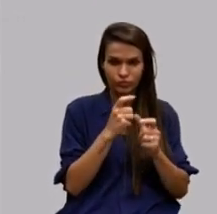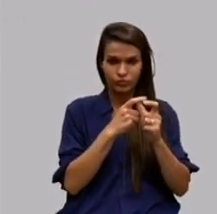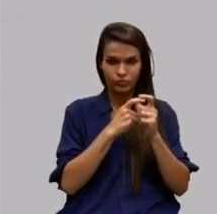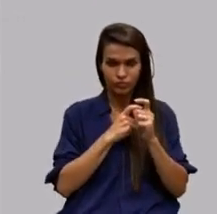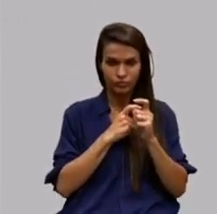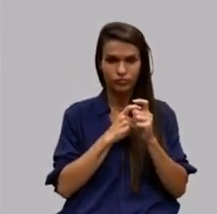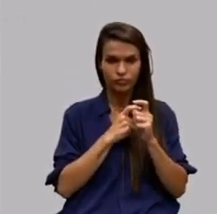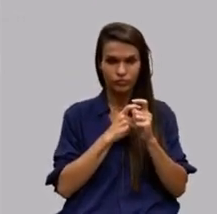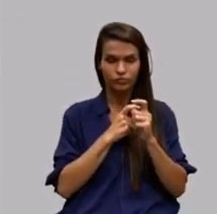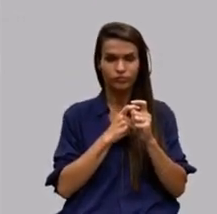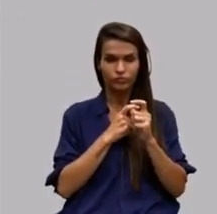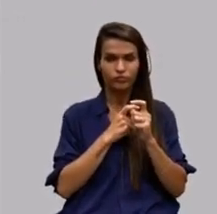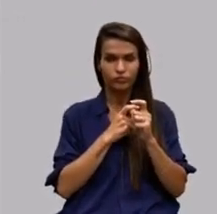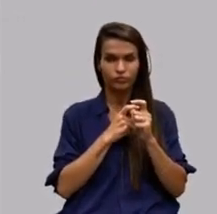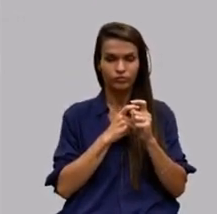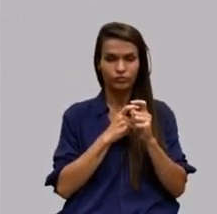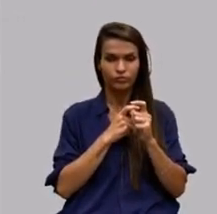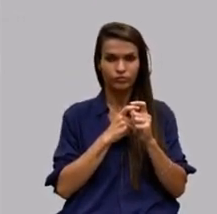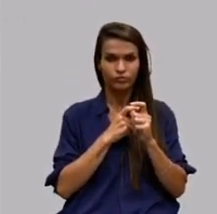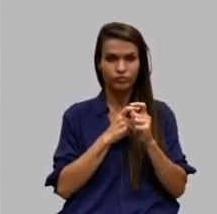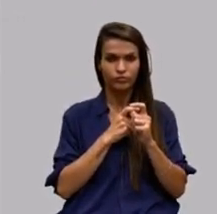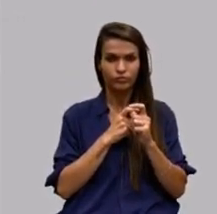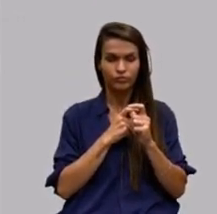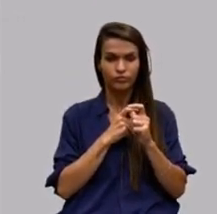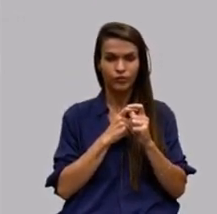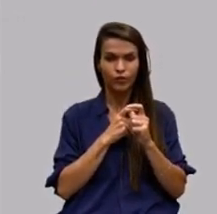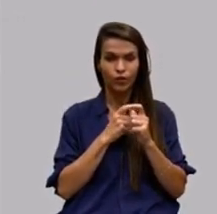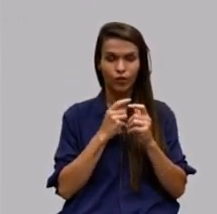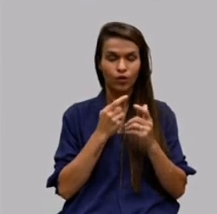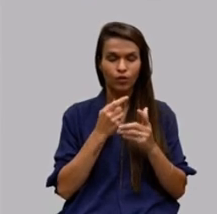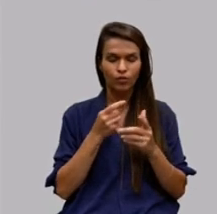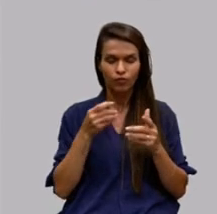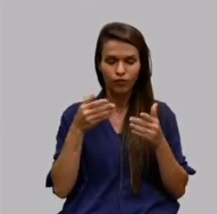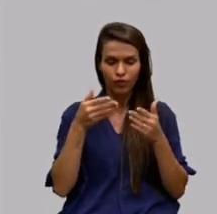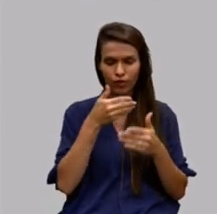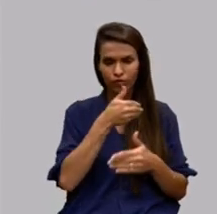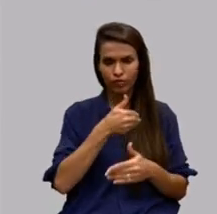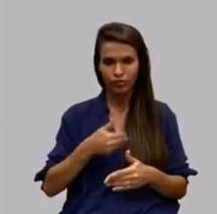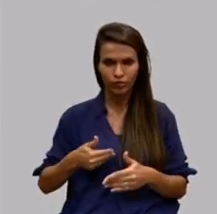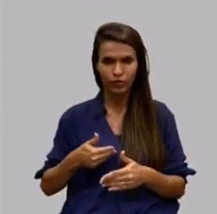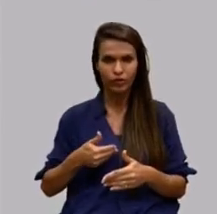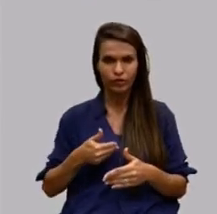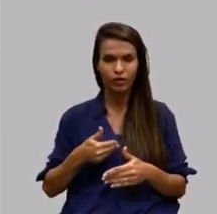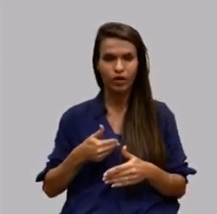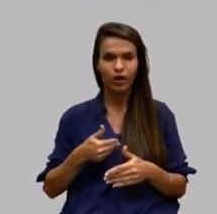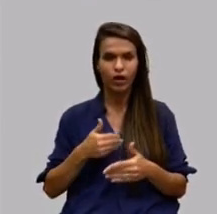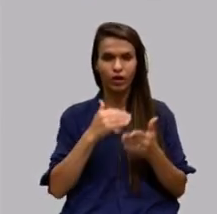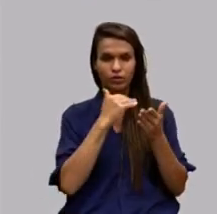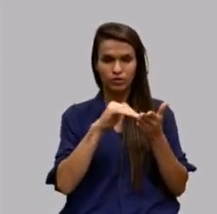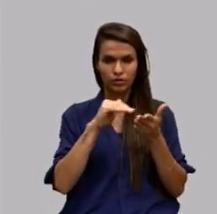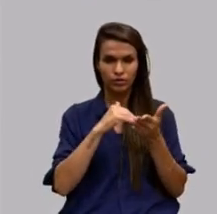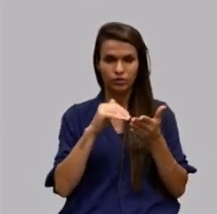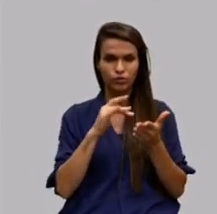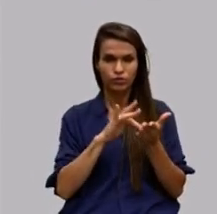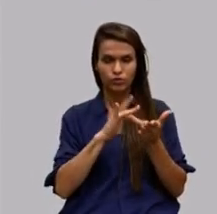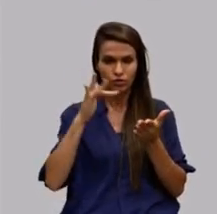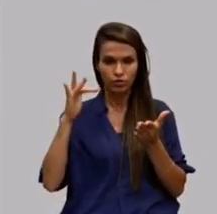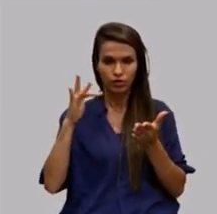segundo o governo federal, né, segundo o Ministério da Fazenda, lá a Secretaria do Tesouro Nacional,